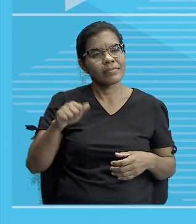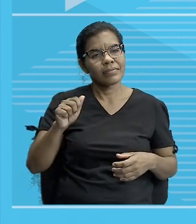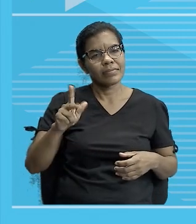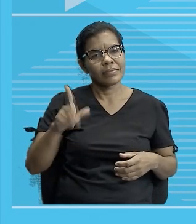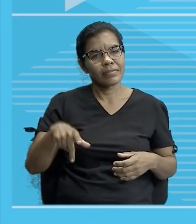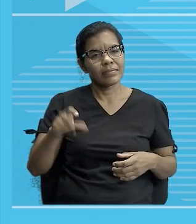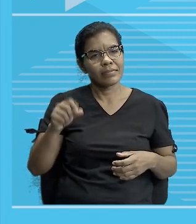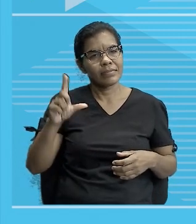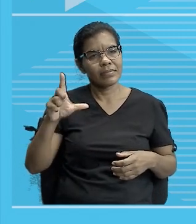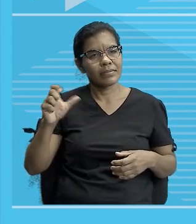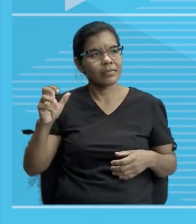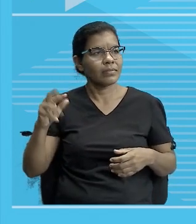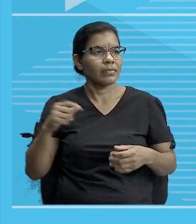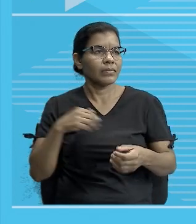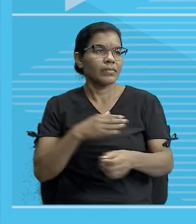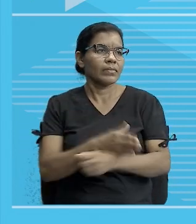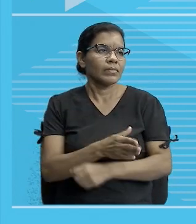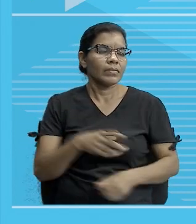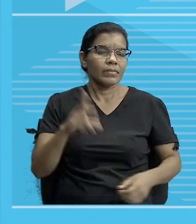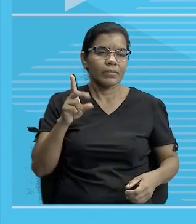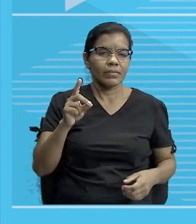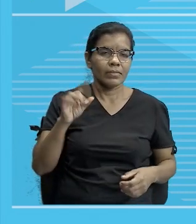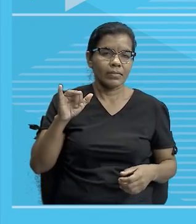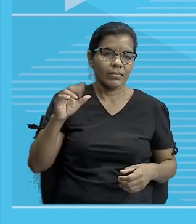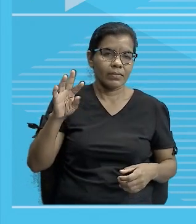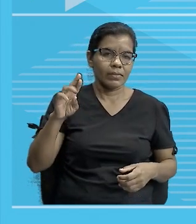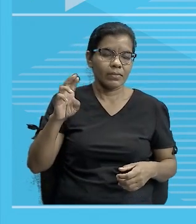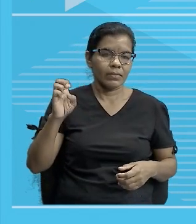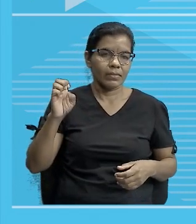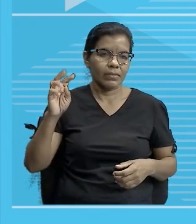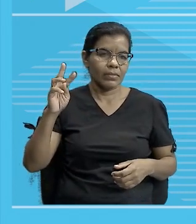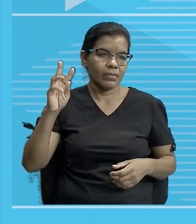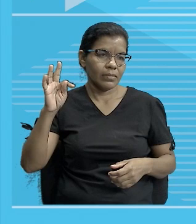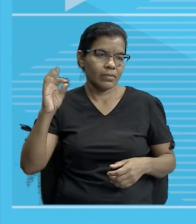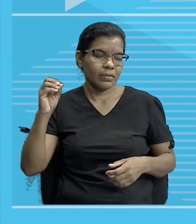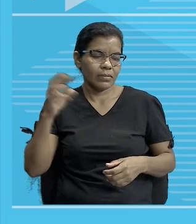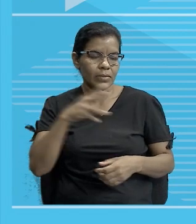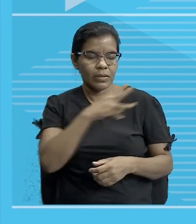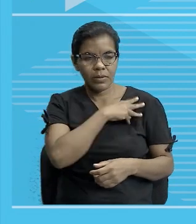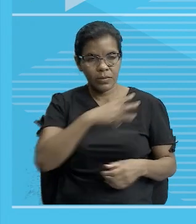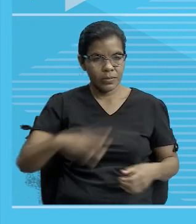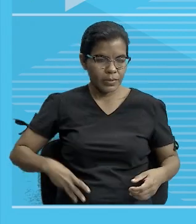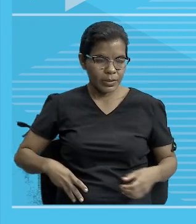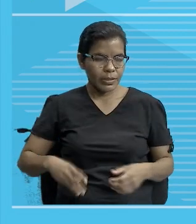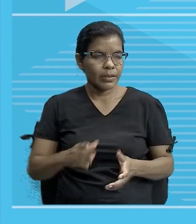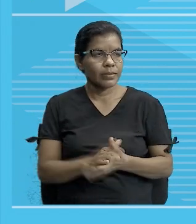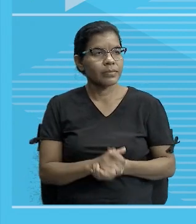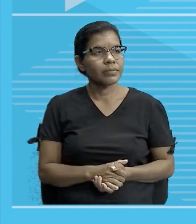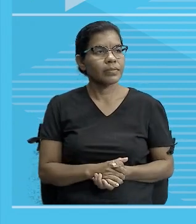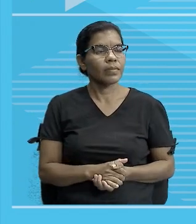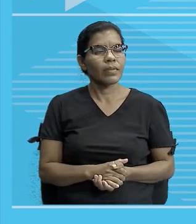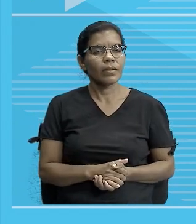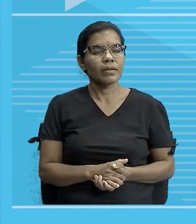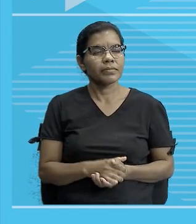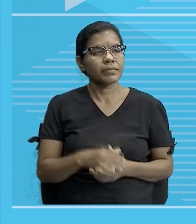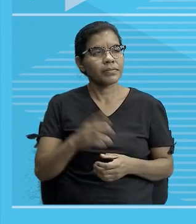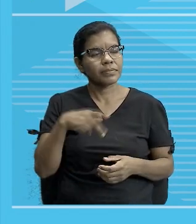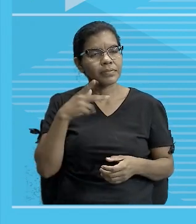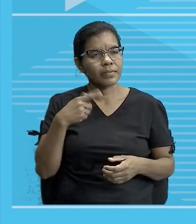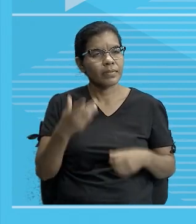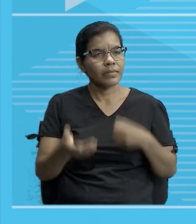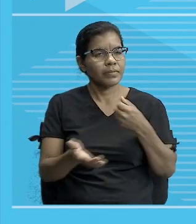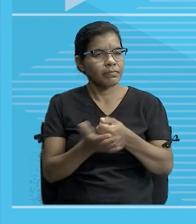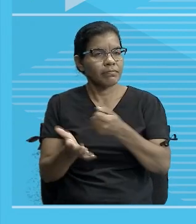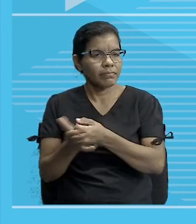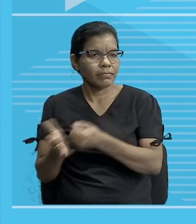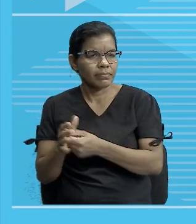Bonaparte entrando no diretório com os homens, com os militares, né? Os homens fardados. Vai dizer: agora quem vai mandar na